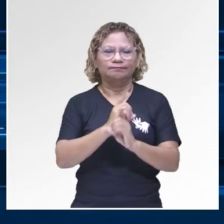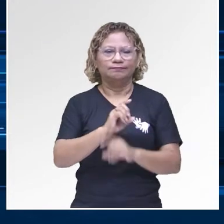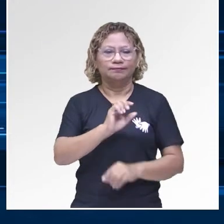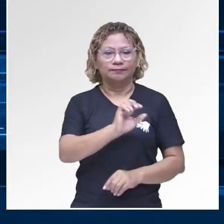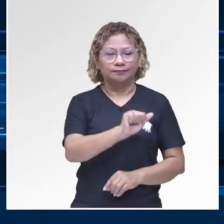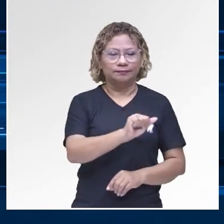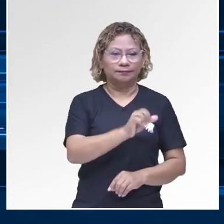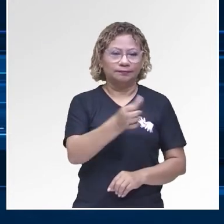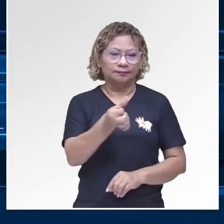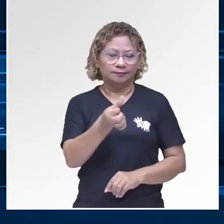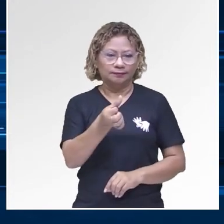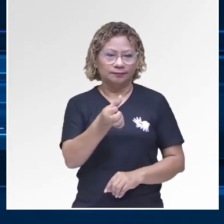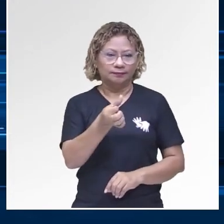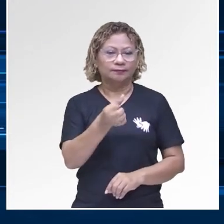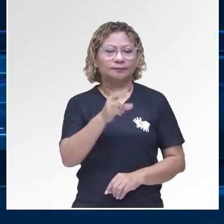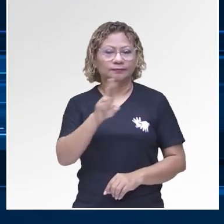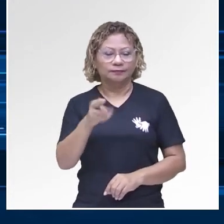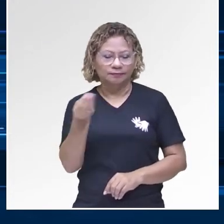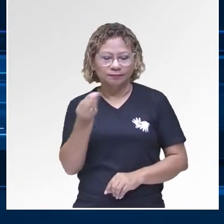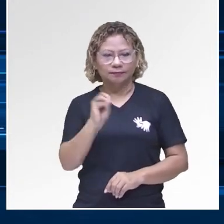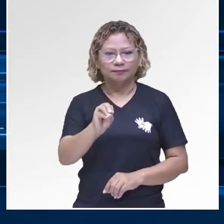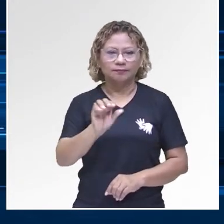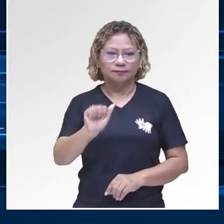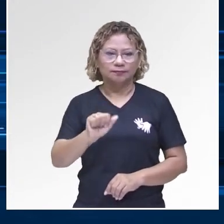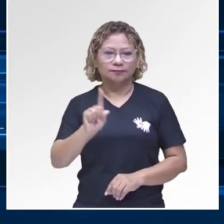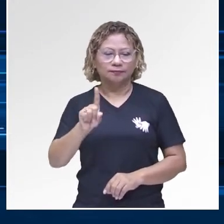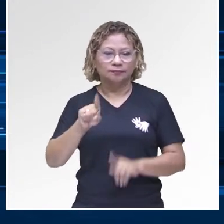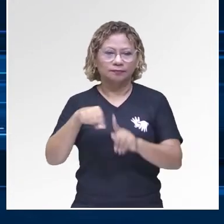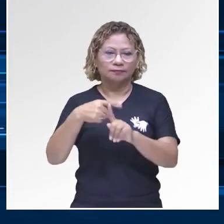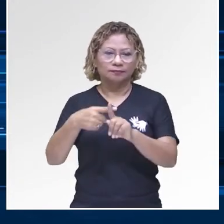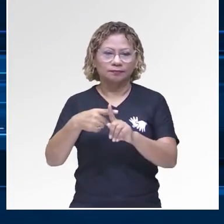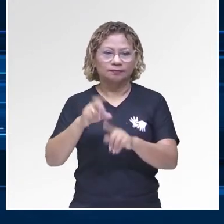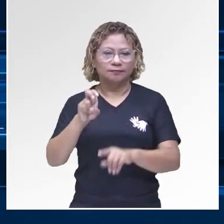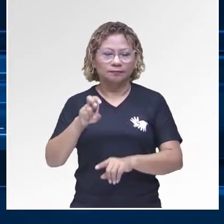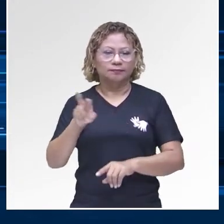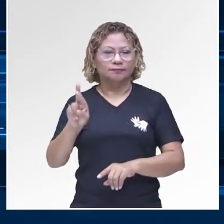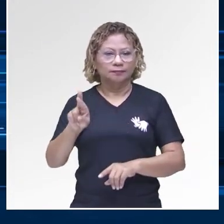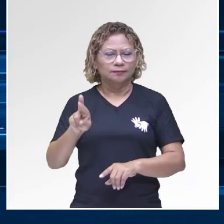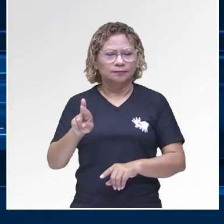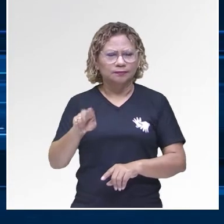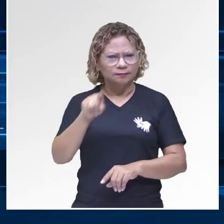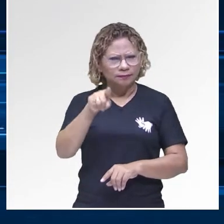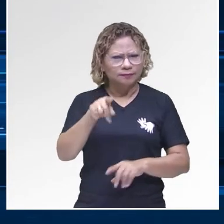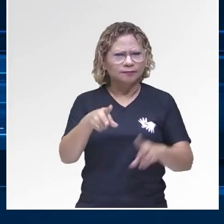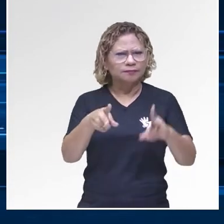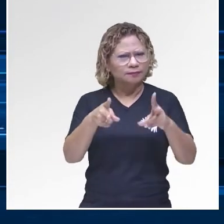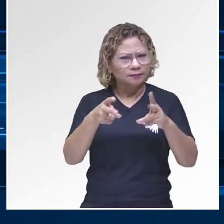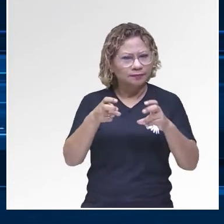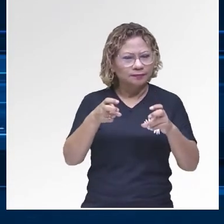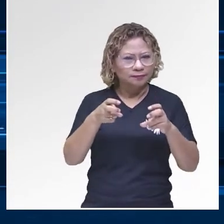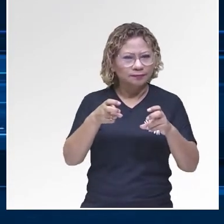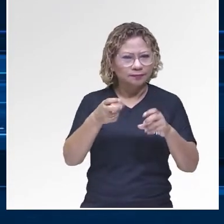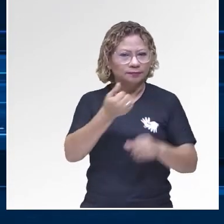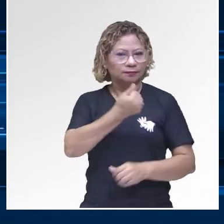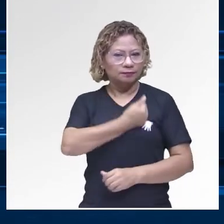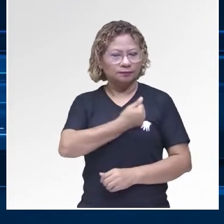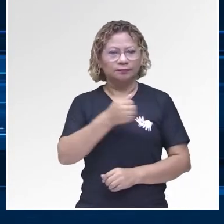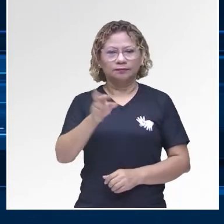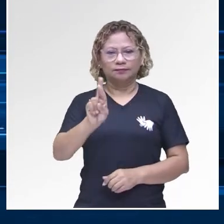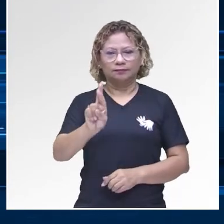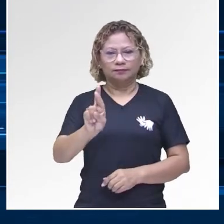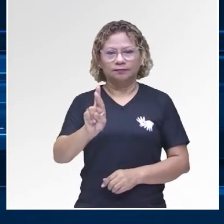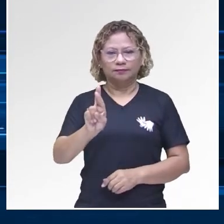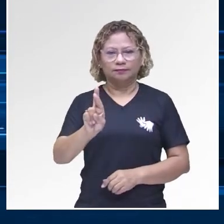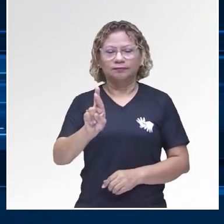eu usaria A1 mais 5R. Então, observando que o número do R é